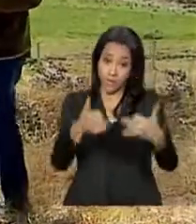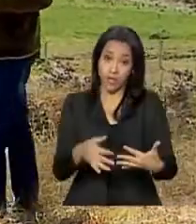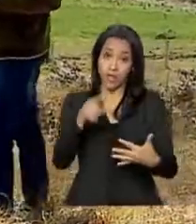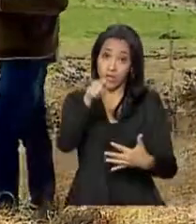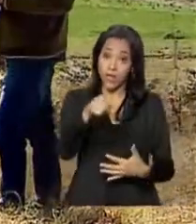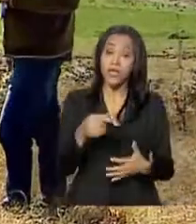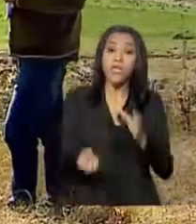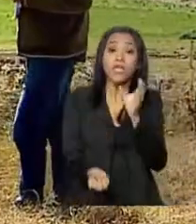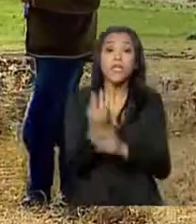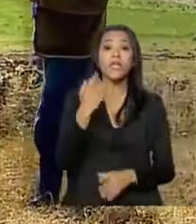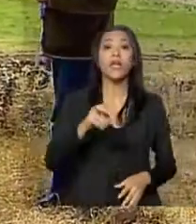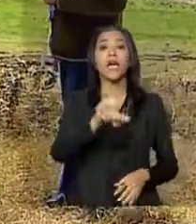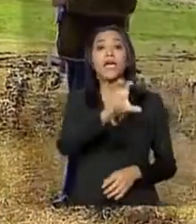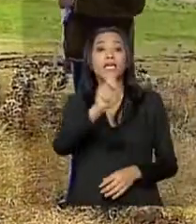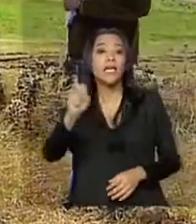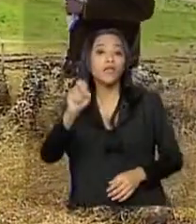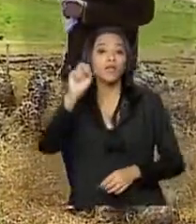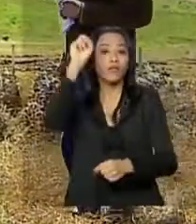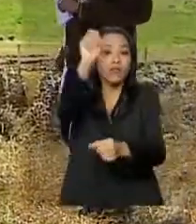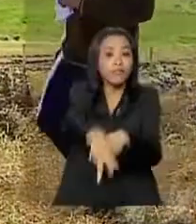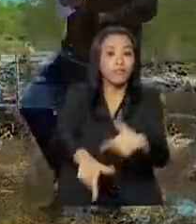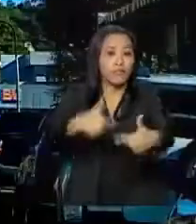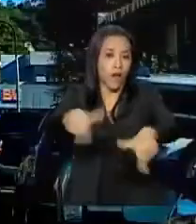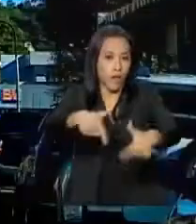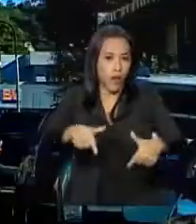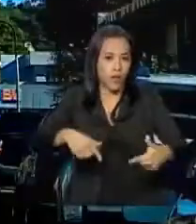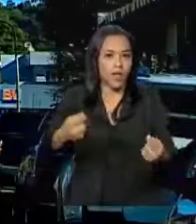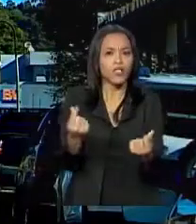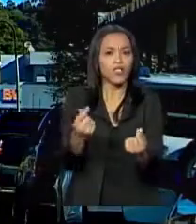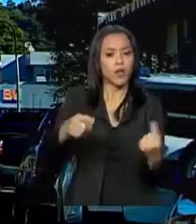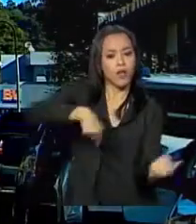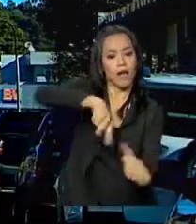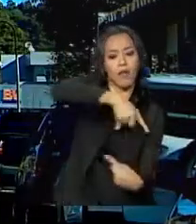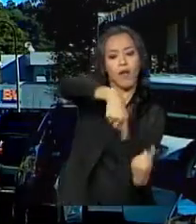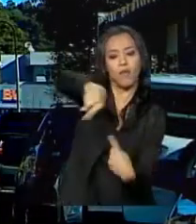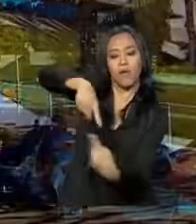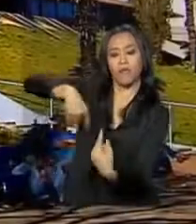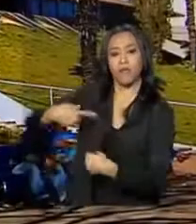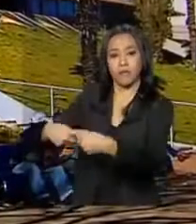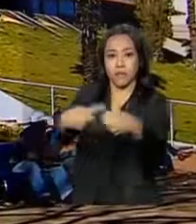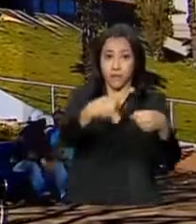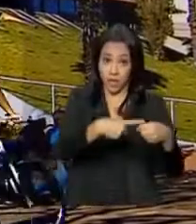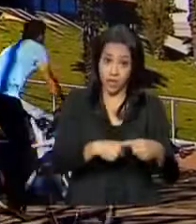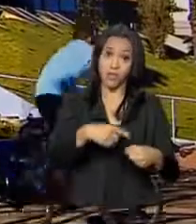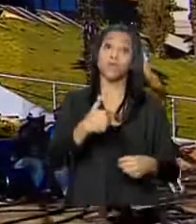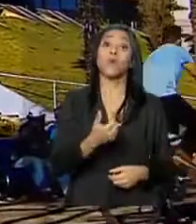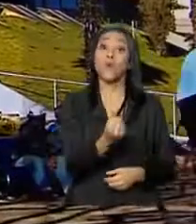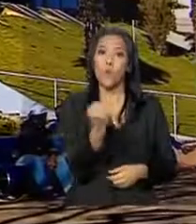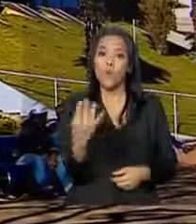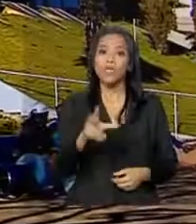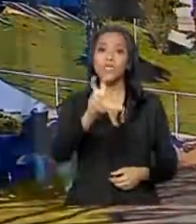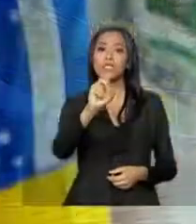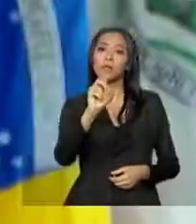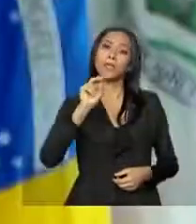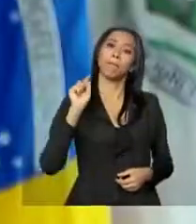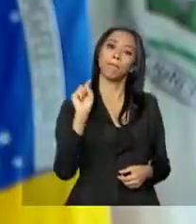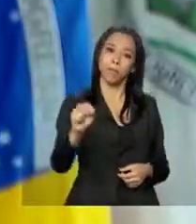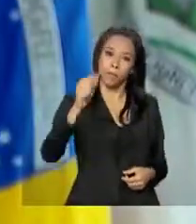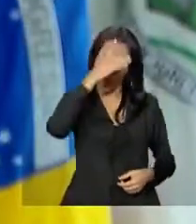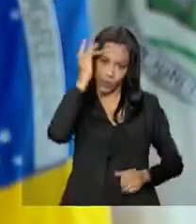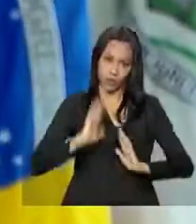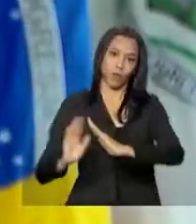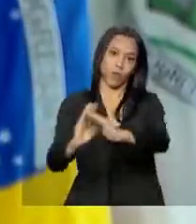até 500 postos de trabalho e movimente a economia da cidade, que tem cerca de 50 mil habitantes. Para nós